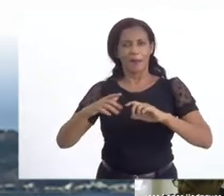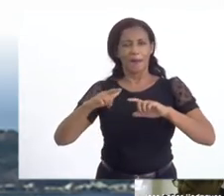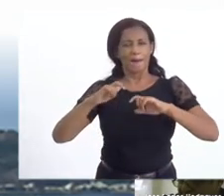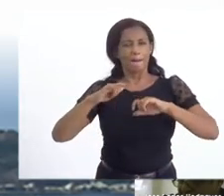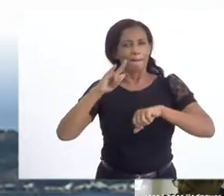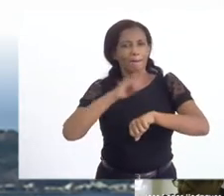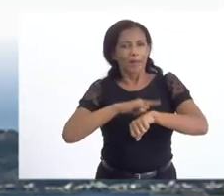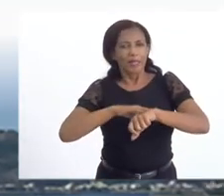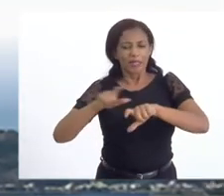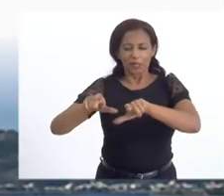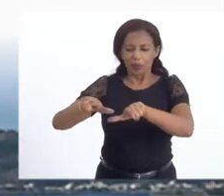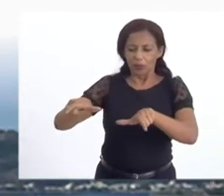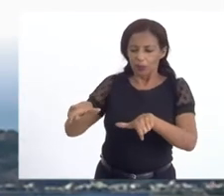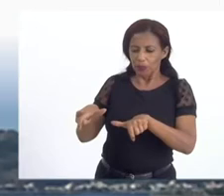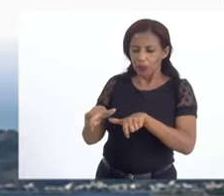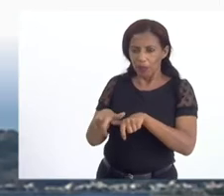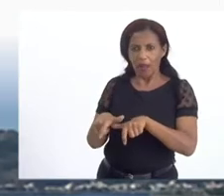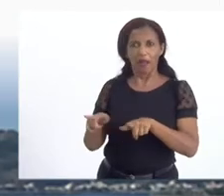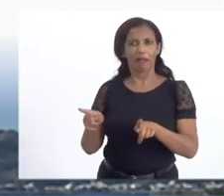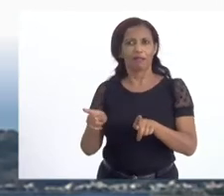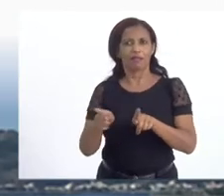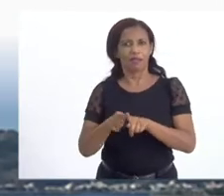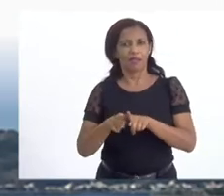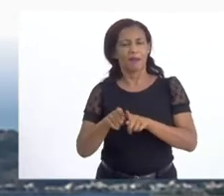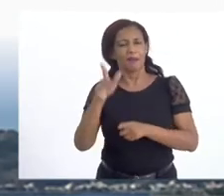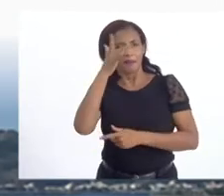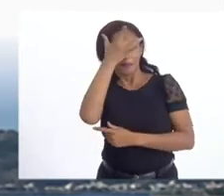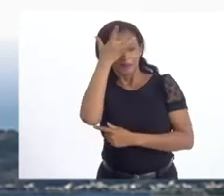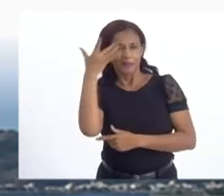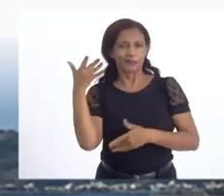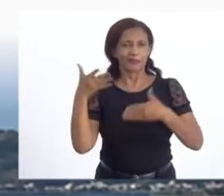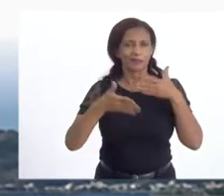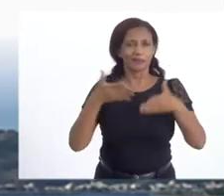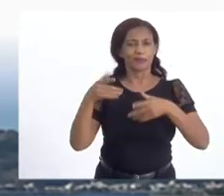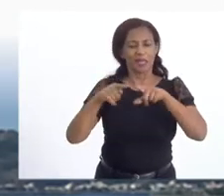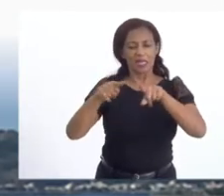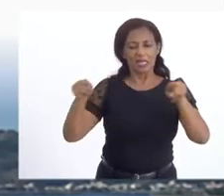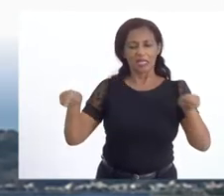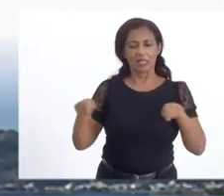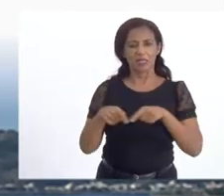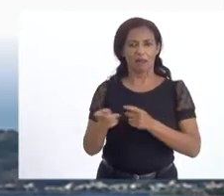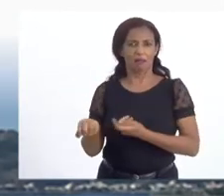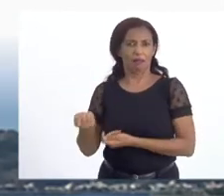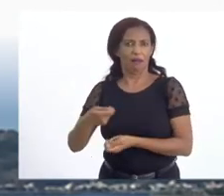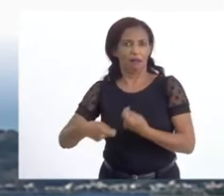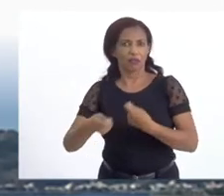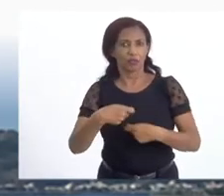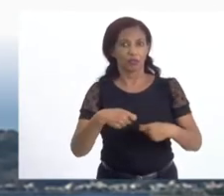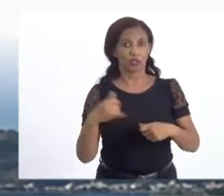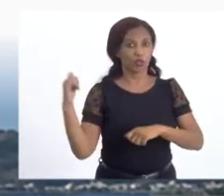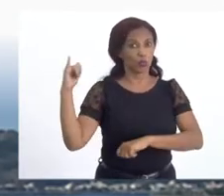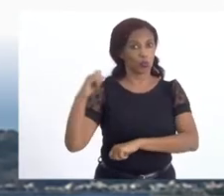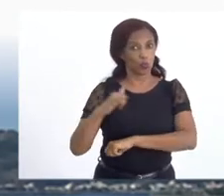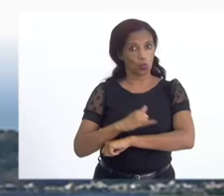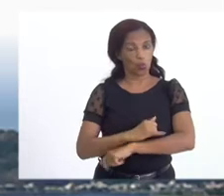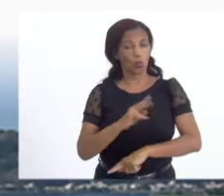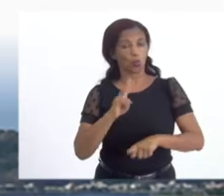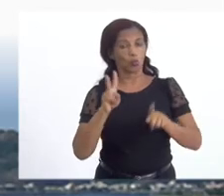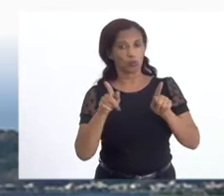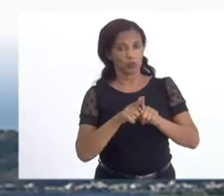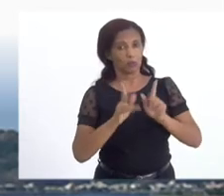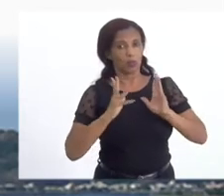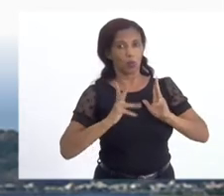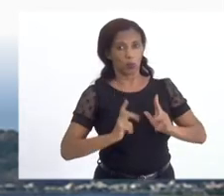de embarque, nos canais de passageiros, nas salas administrativas do aeroporto. Então,